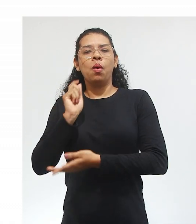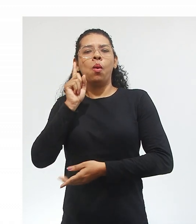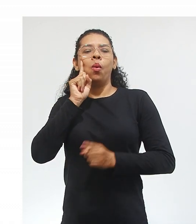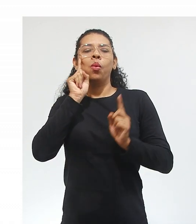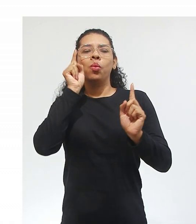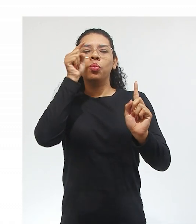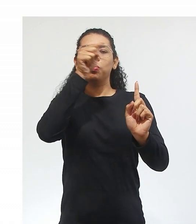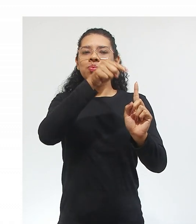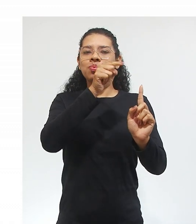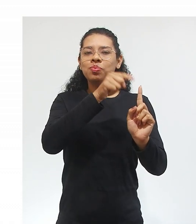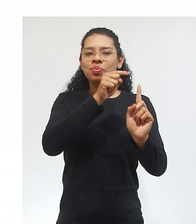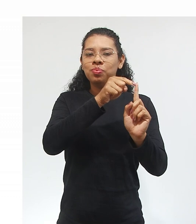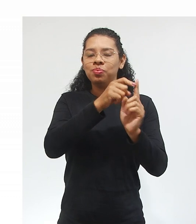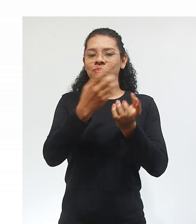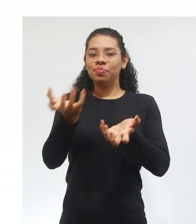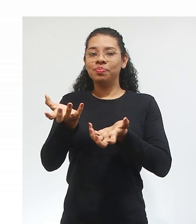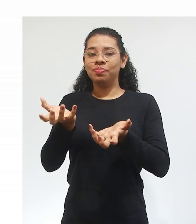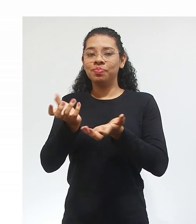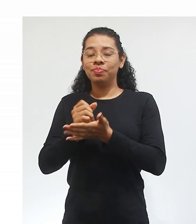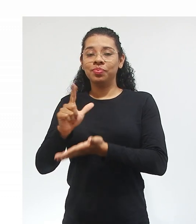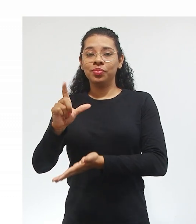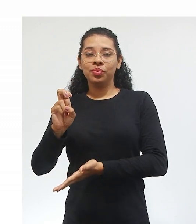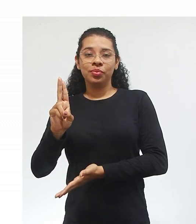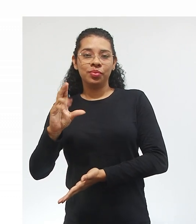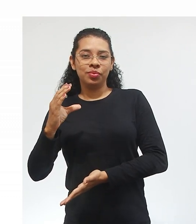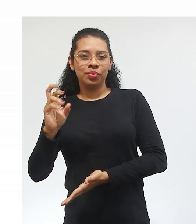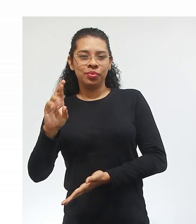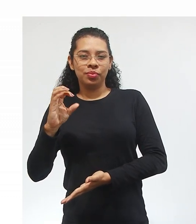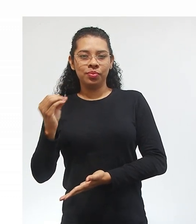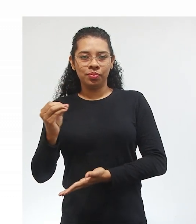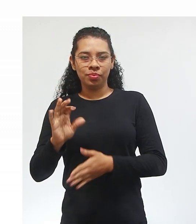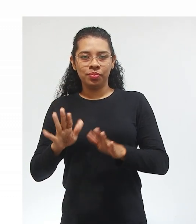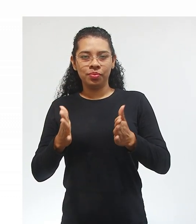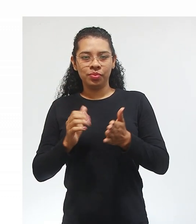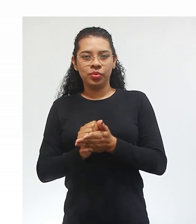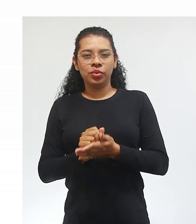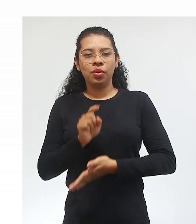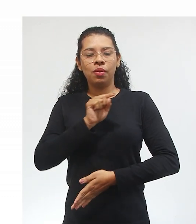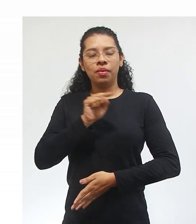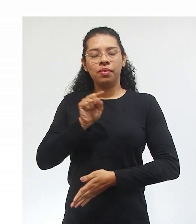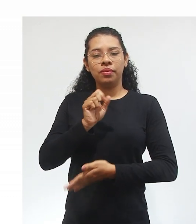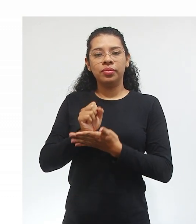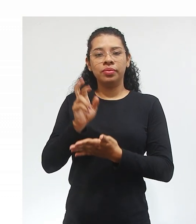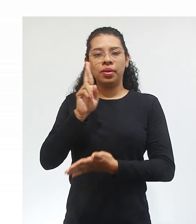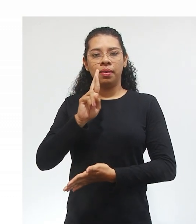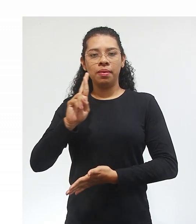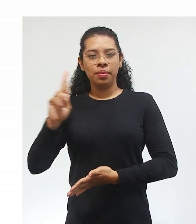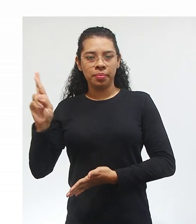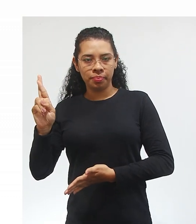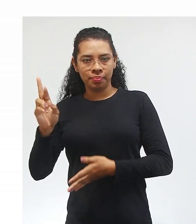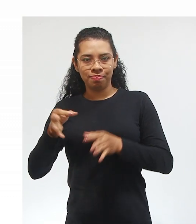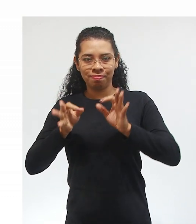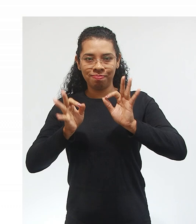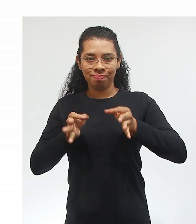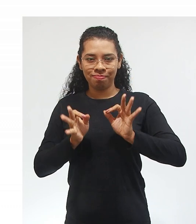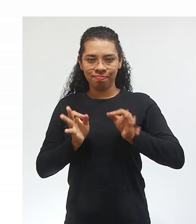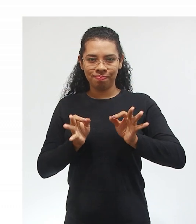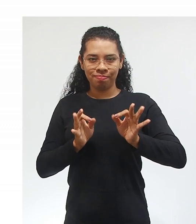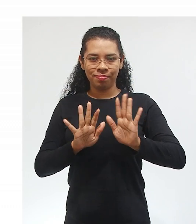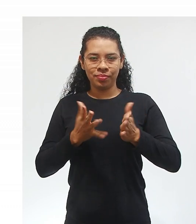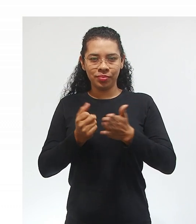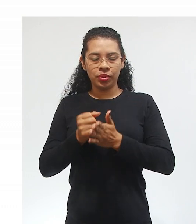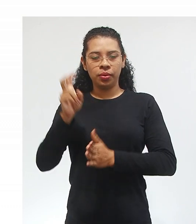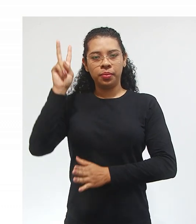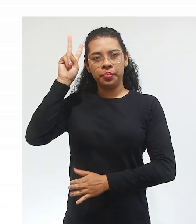buscando lucro, não é isso? Então, se você busca o lucro, você já vai colocar como receita de vendas. E receita, não diz toda vez que